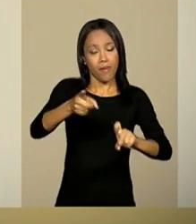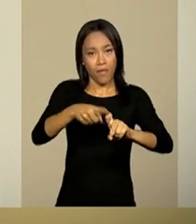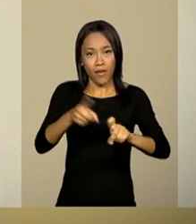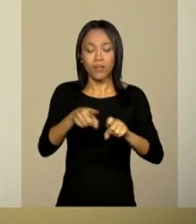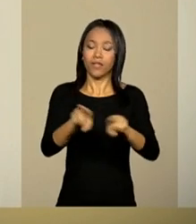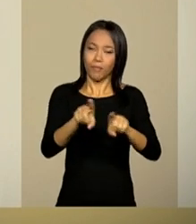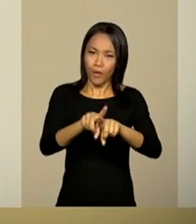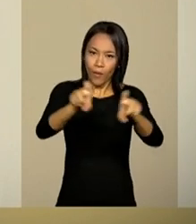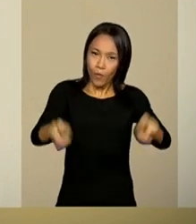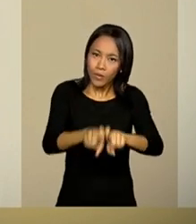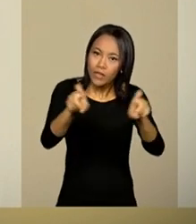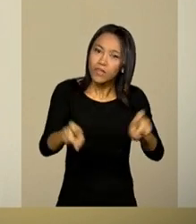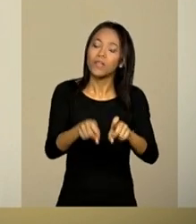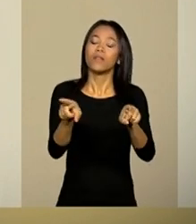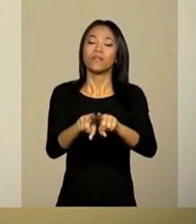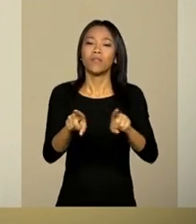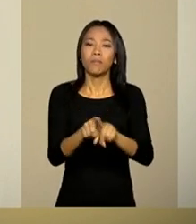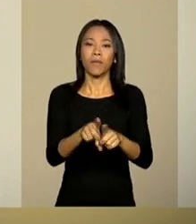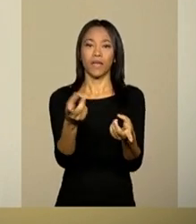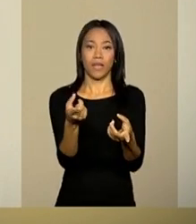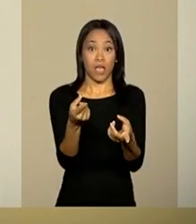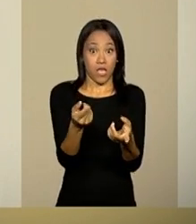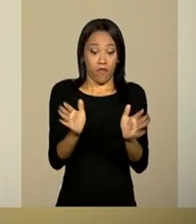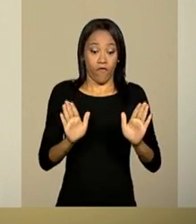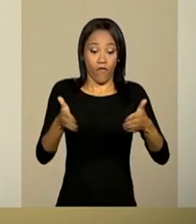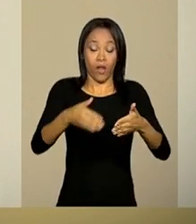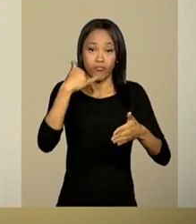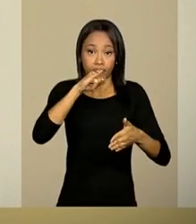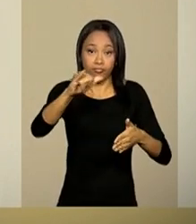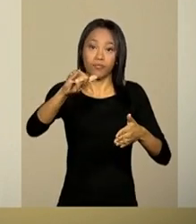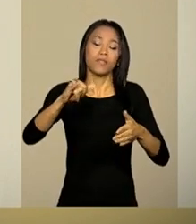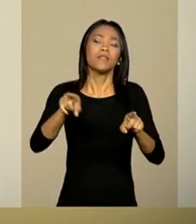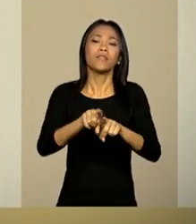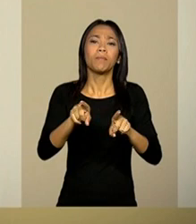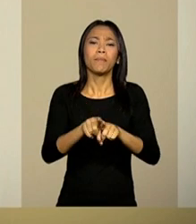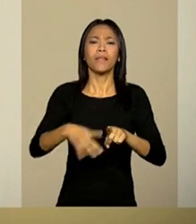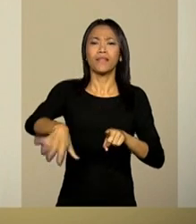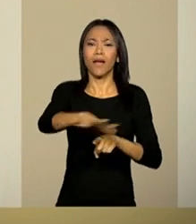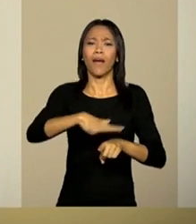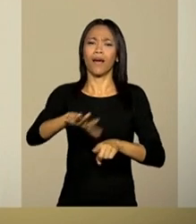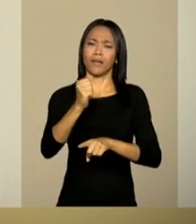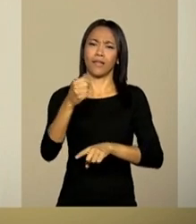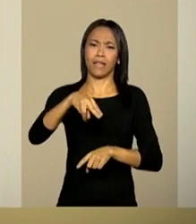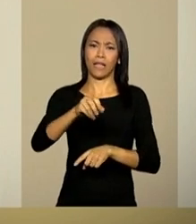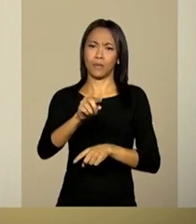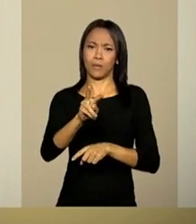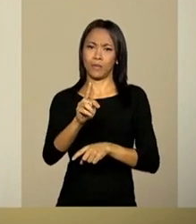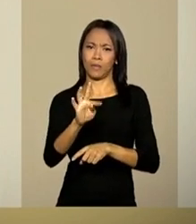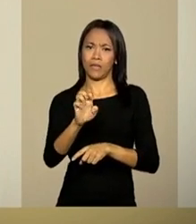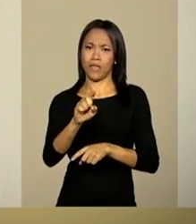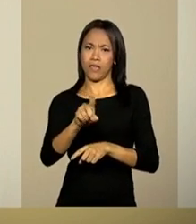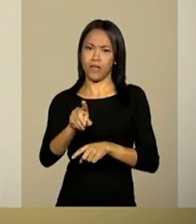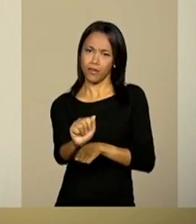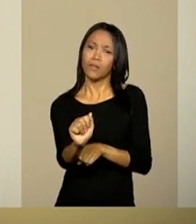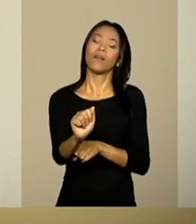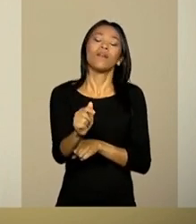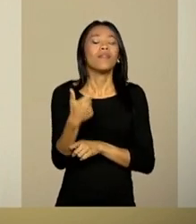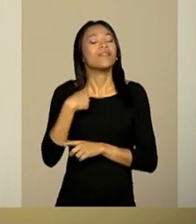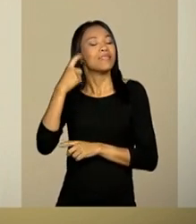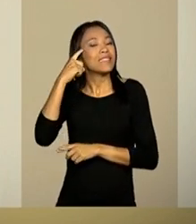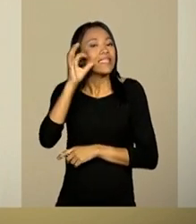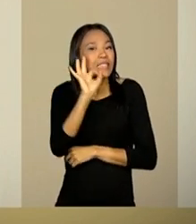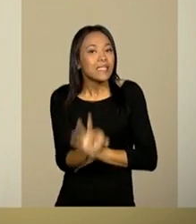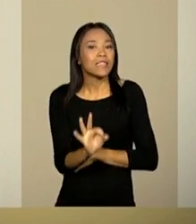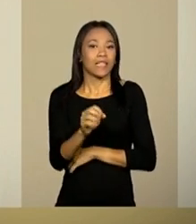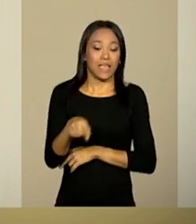Computação ciências da área de energia e Ciências da Natureza eu tenho certeza Luciano que essa nova